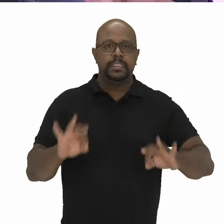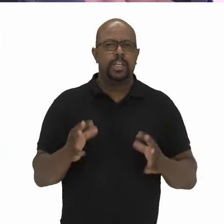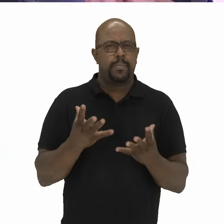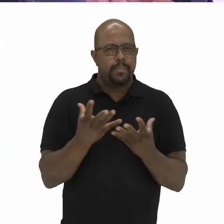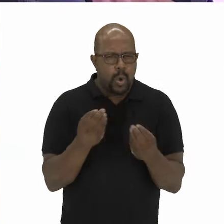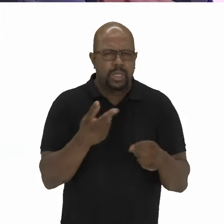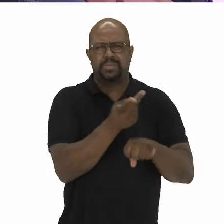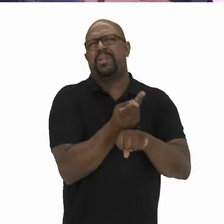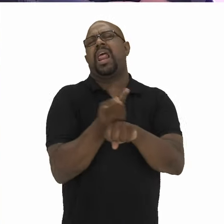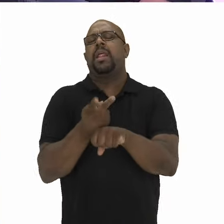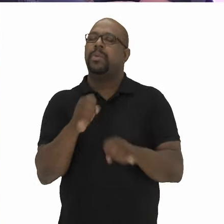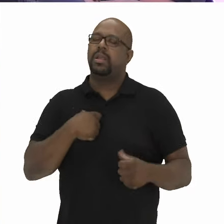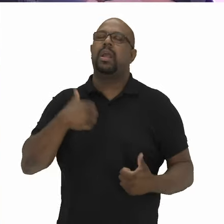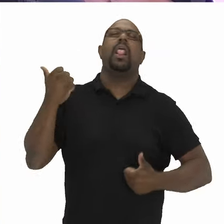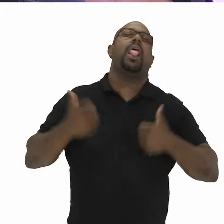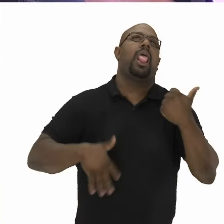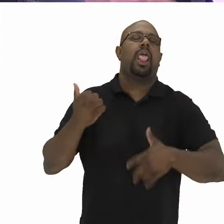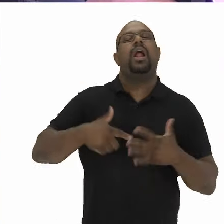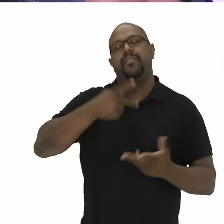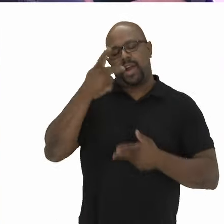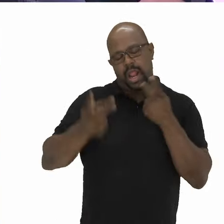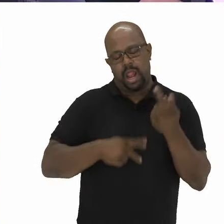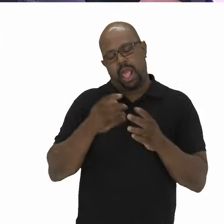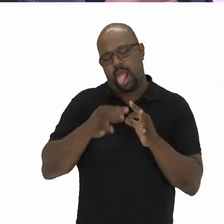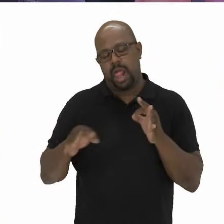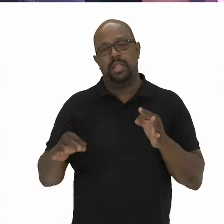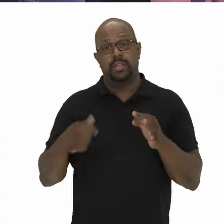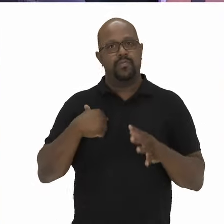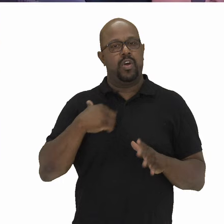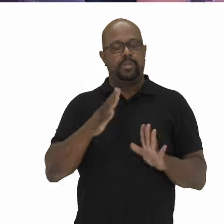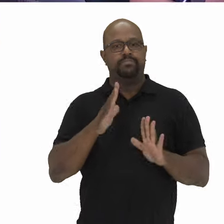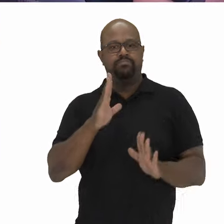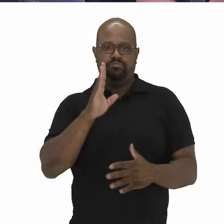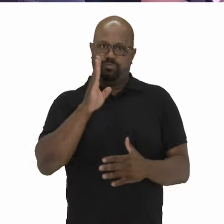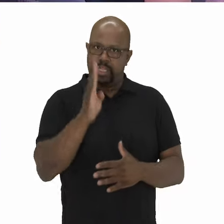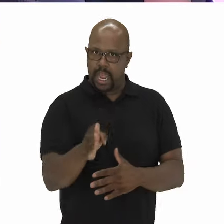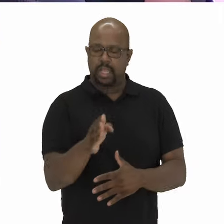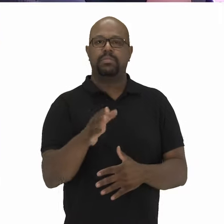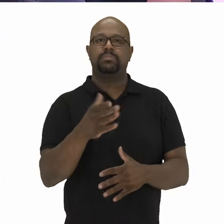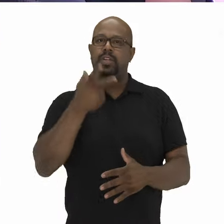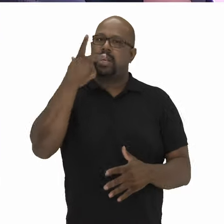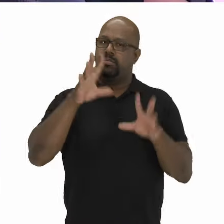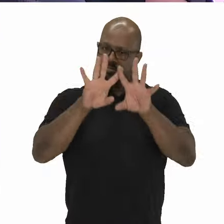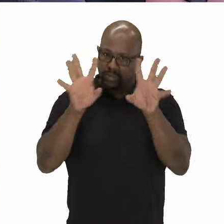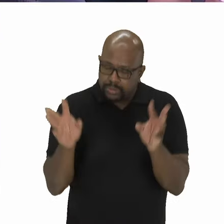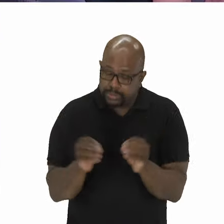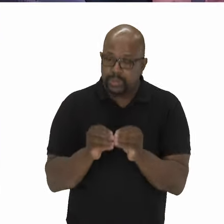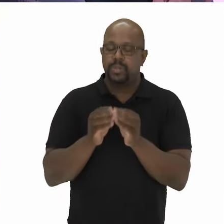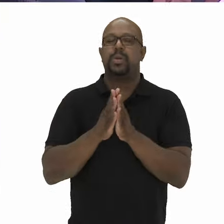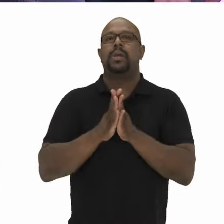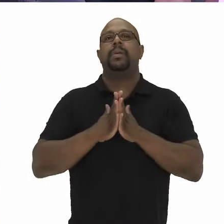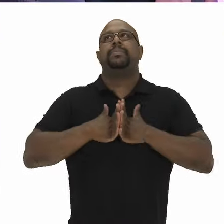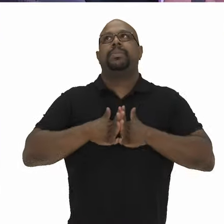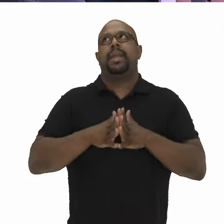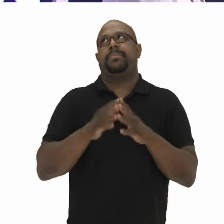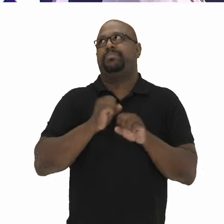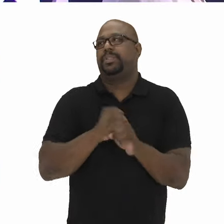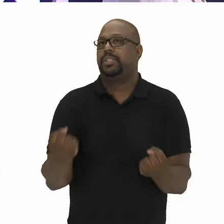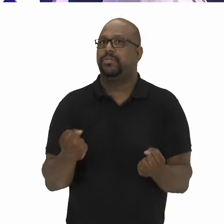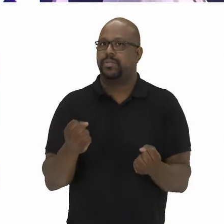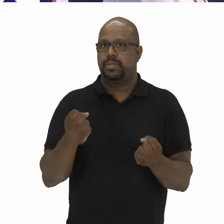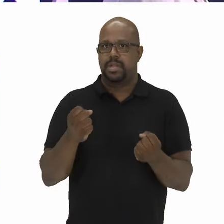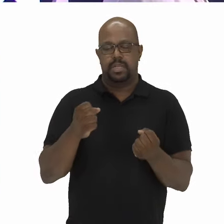fantásticos muitos prêmios eu poderia ficar aqui horas falando então vou direto ao que interessa Resumindo porque